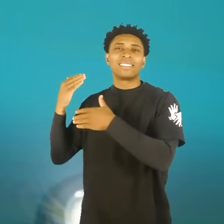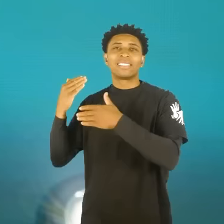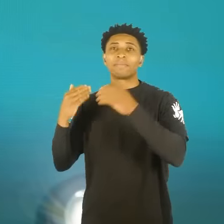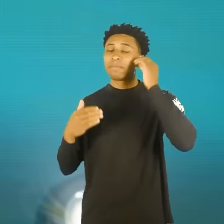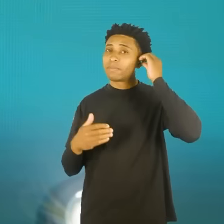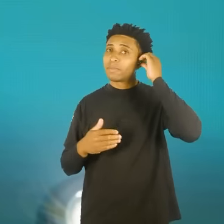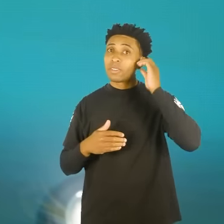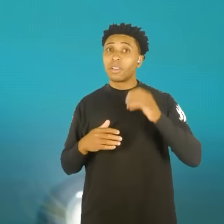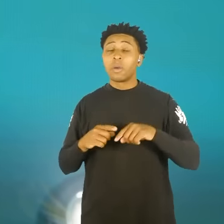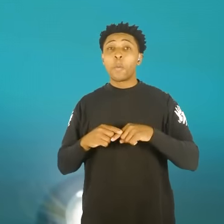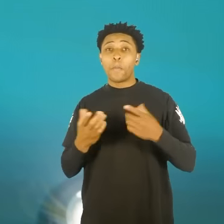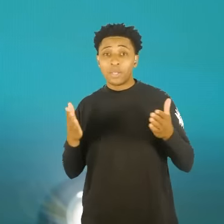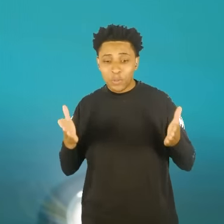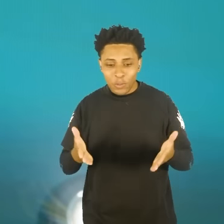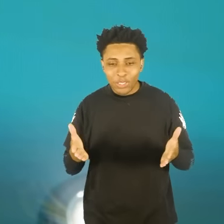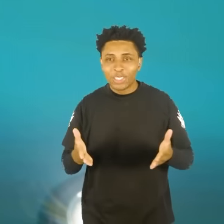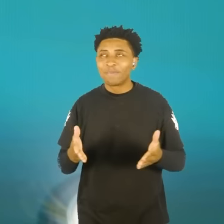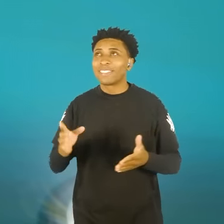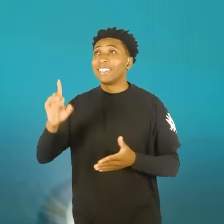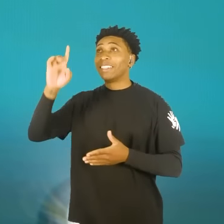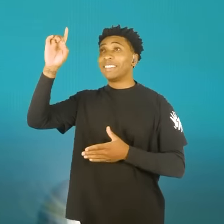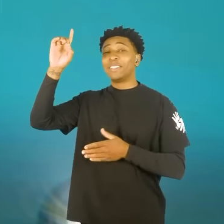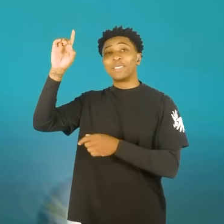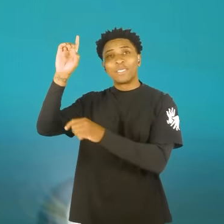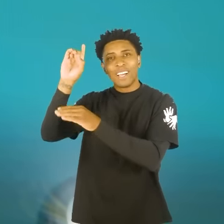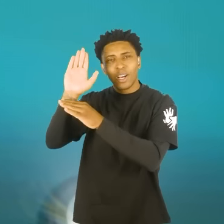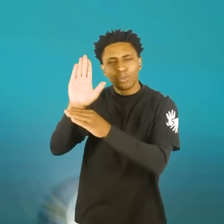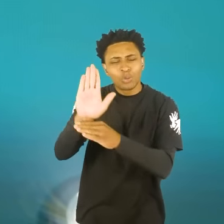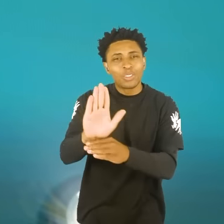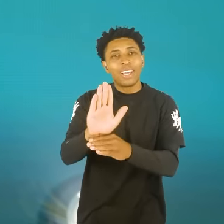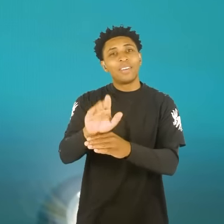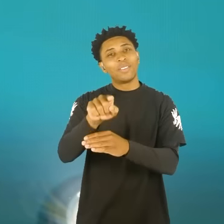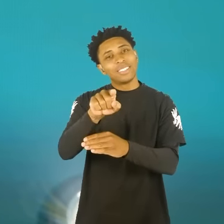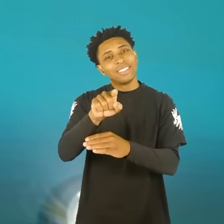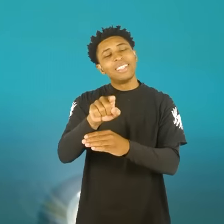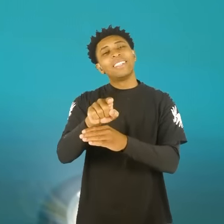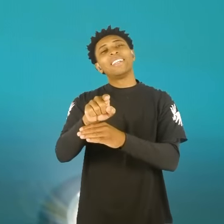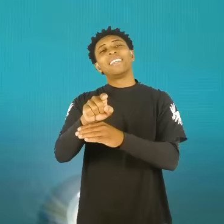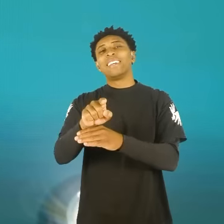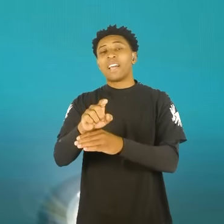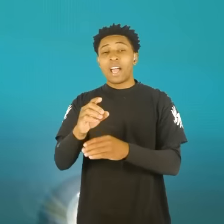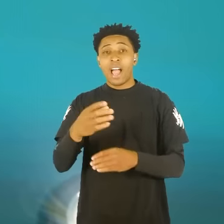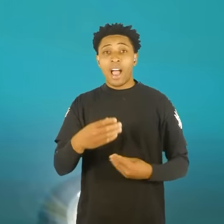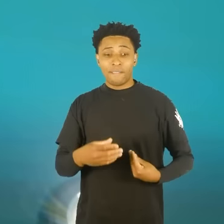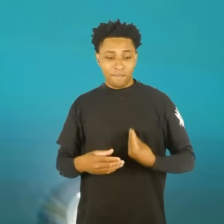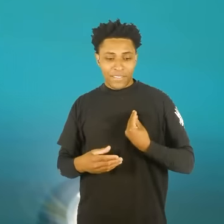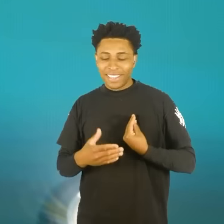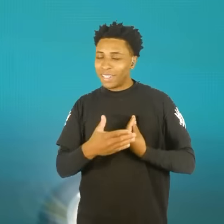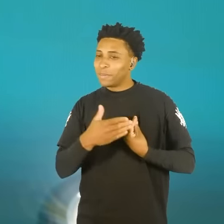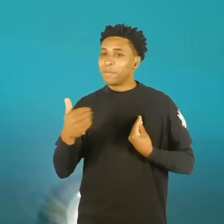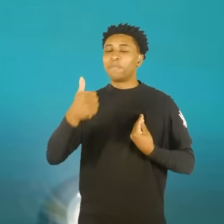Mas hoje eu quero dizer que Deus vai te ajudar a fazer as pazes com o seu nascimento. Eu quero dizer que